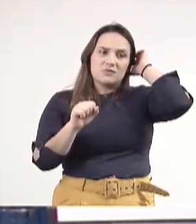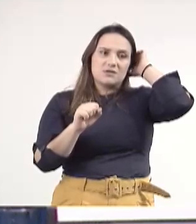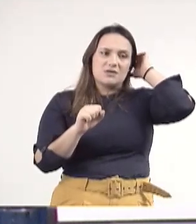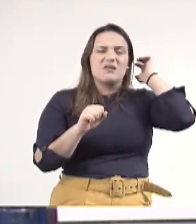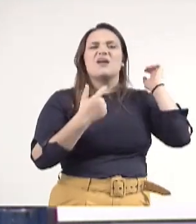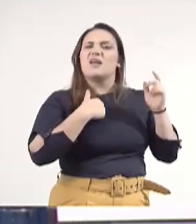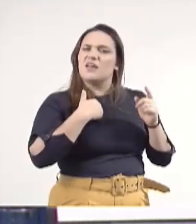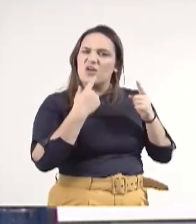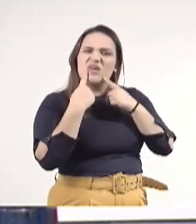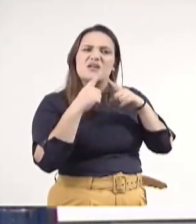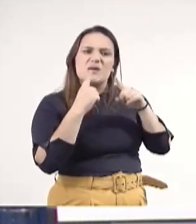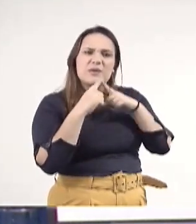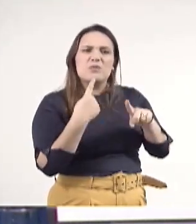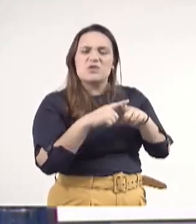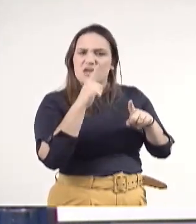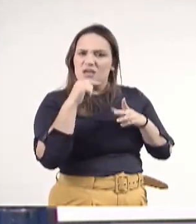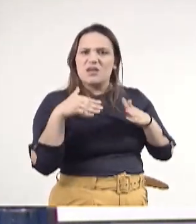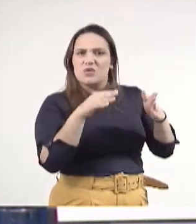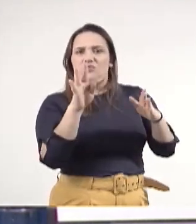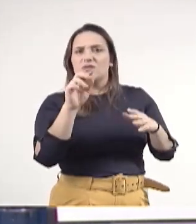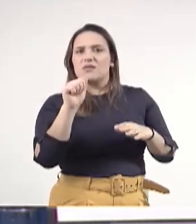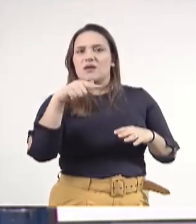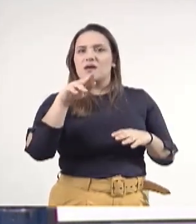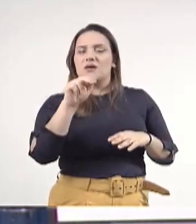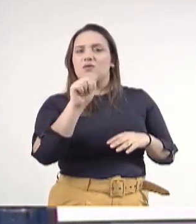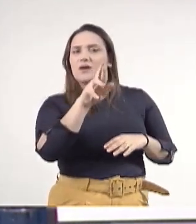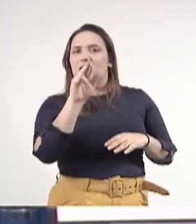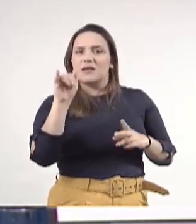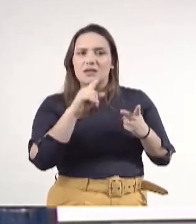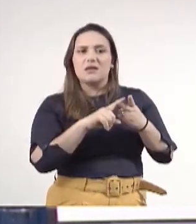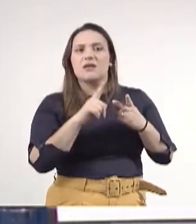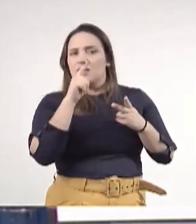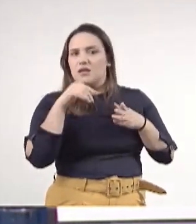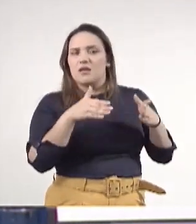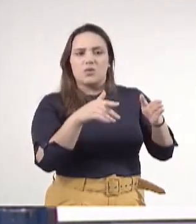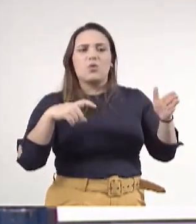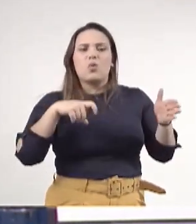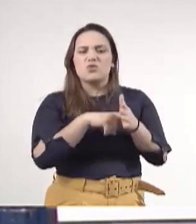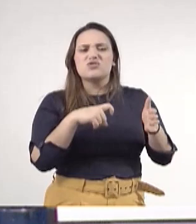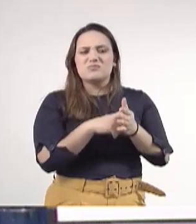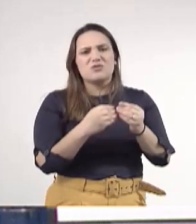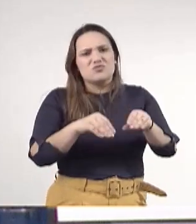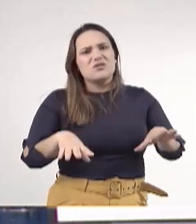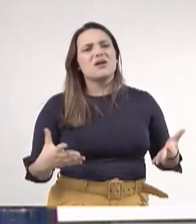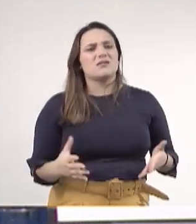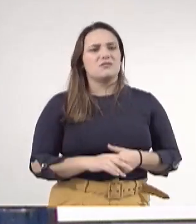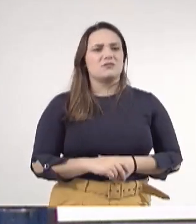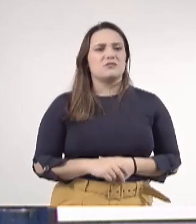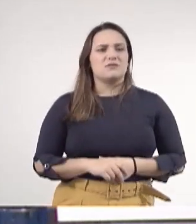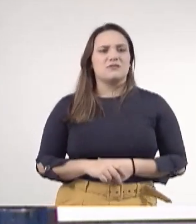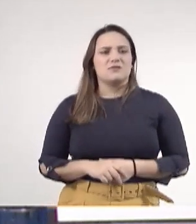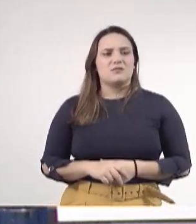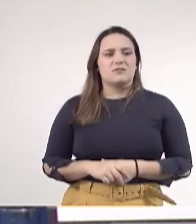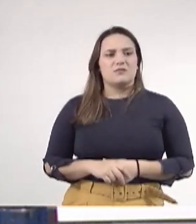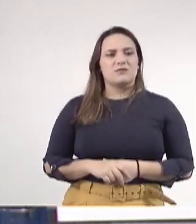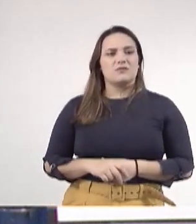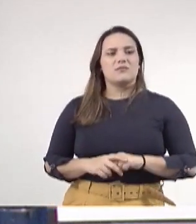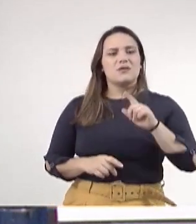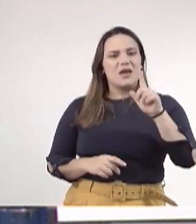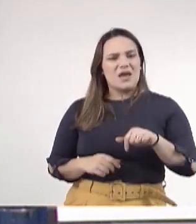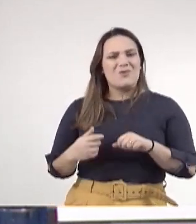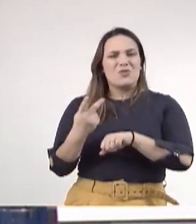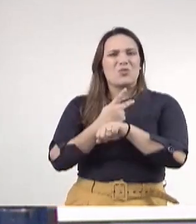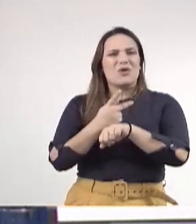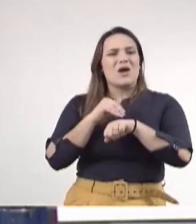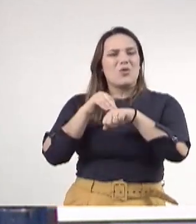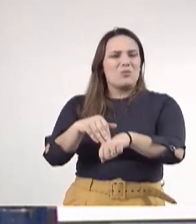totalmente assoreado, o rio Coxim. Então, eu me somo à fala de Vossa Excelência e digo, é importante sim, não procurar culpado,